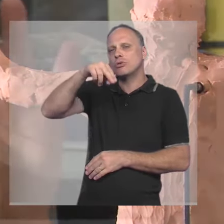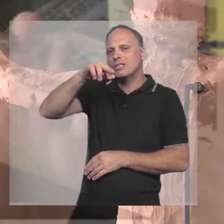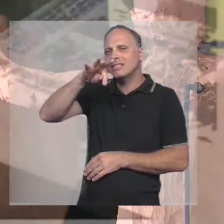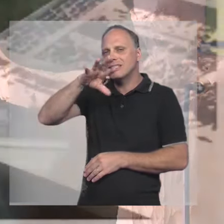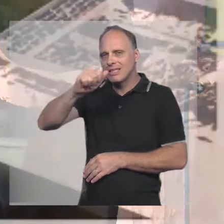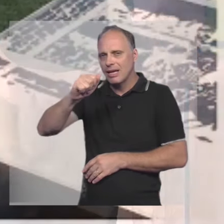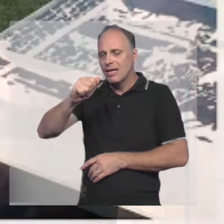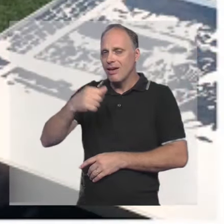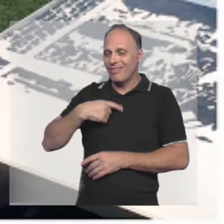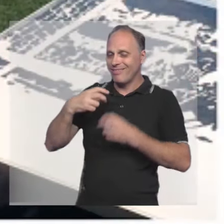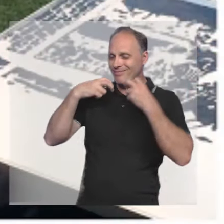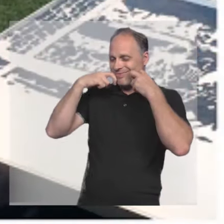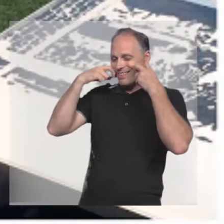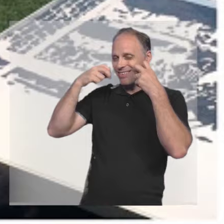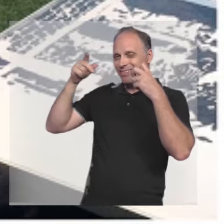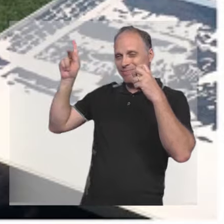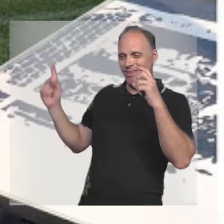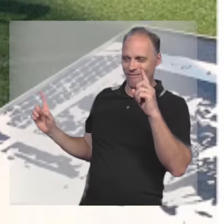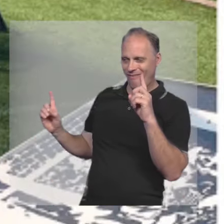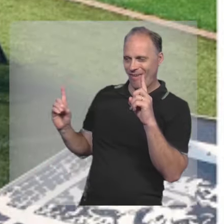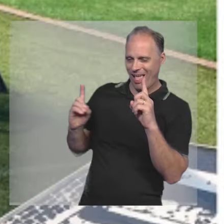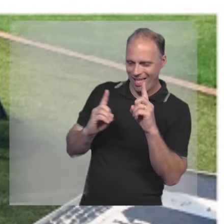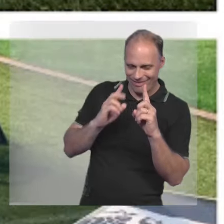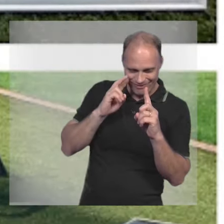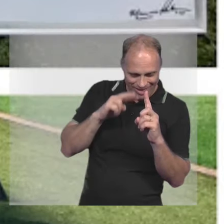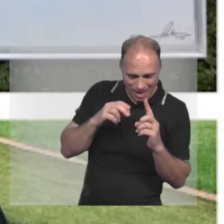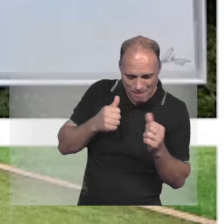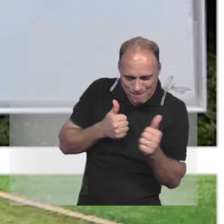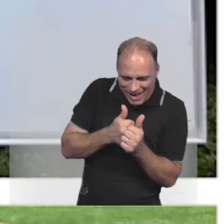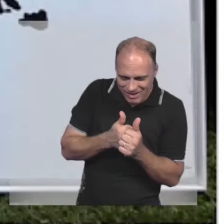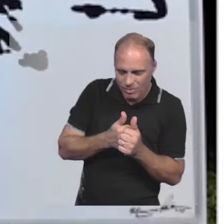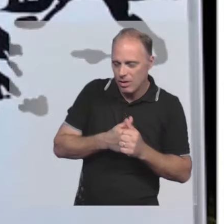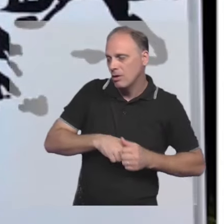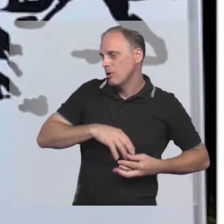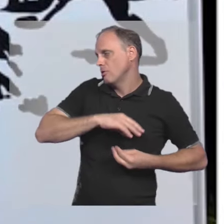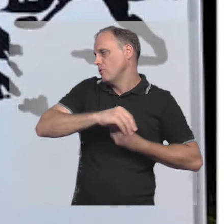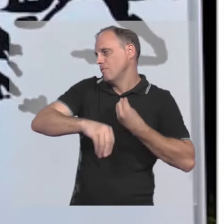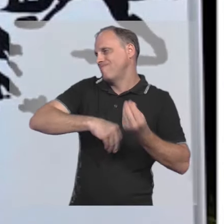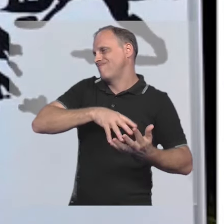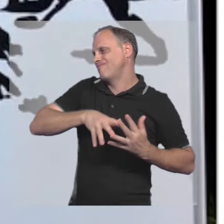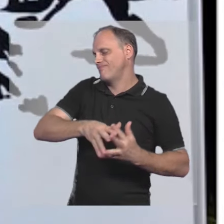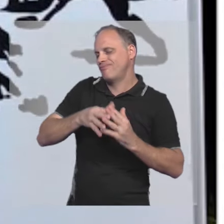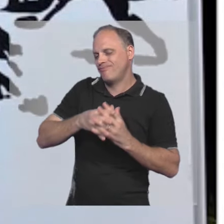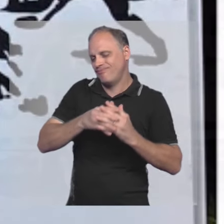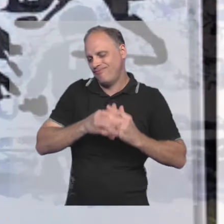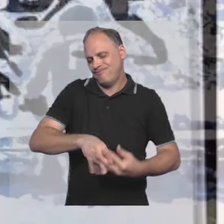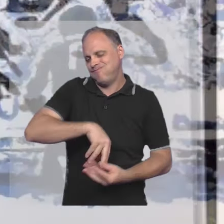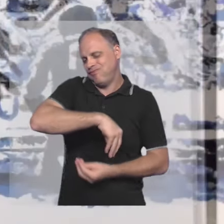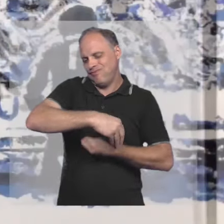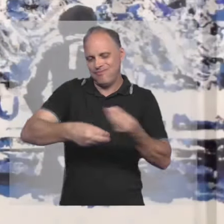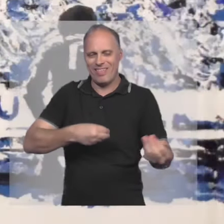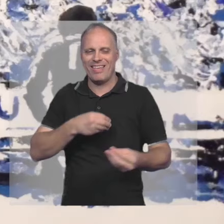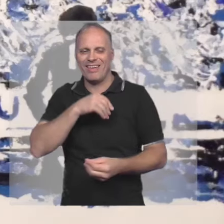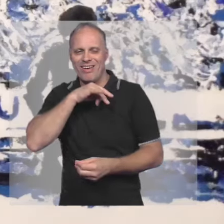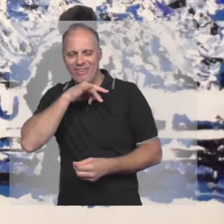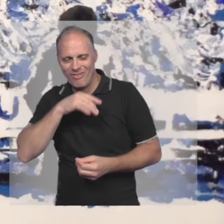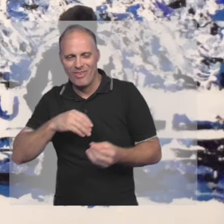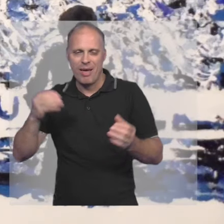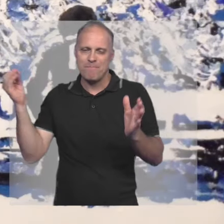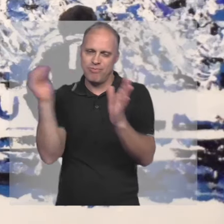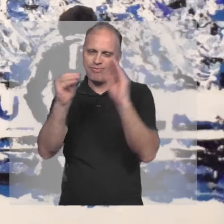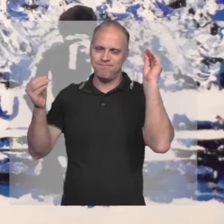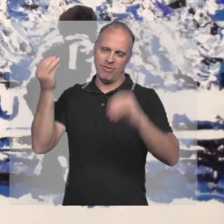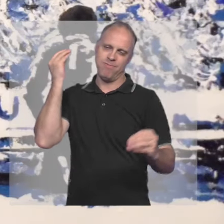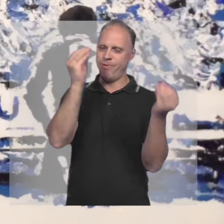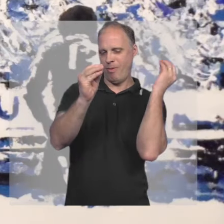morro de vergonha quando as pessoas vêm olhar de perto qualquer trabalho meu, porque de perto é uma bagunça. De perto ele é zoado, ele é cheio